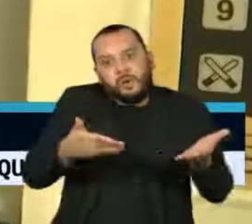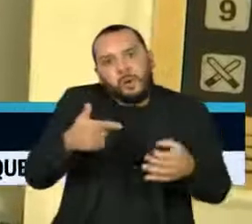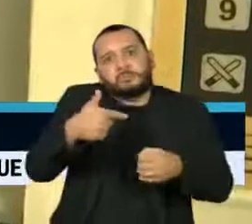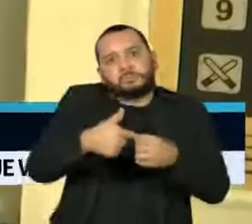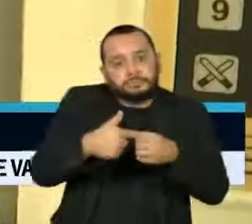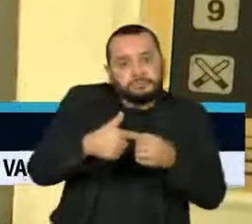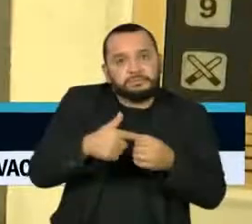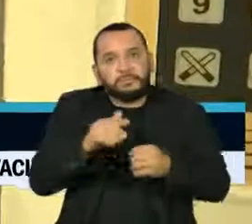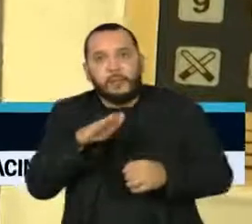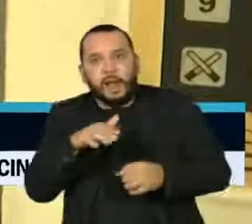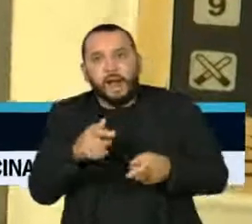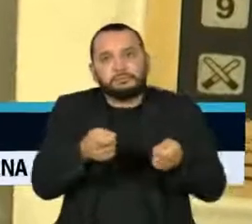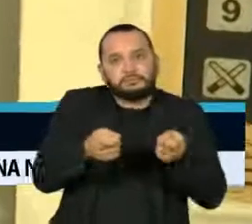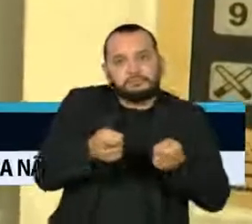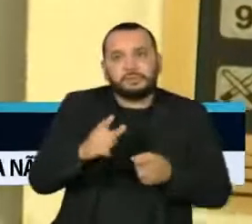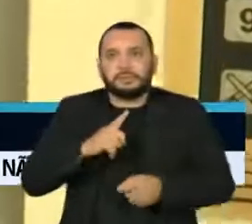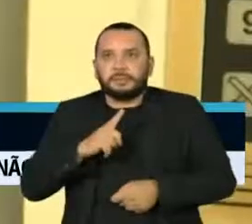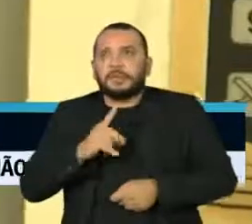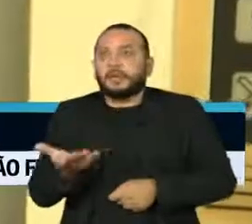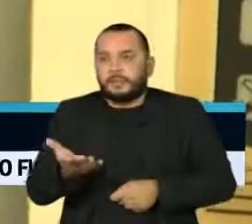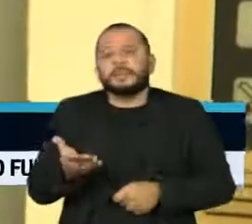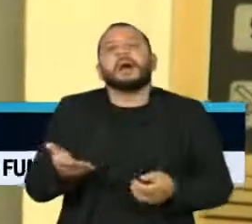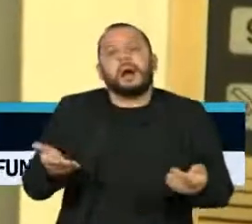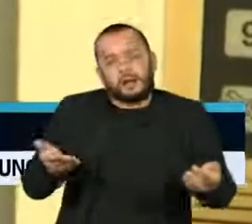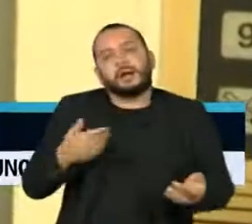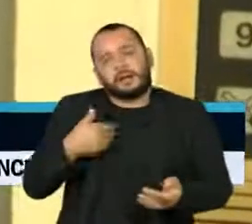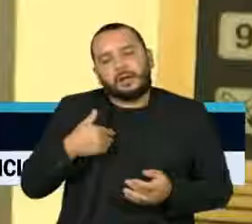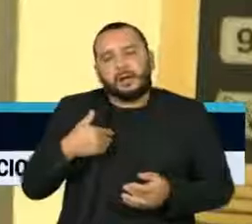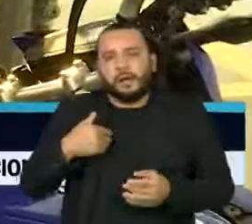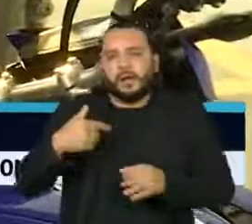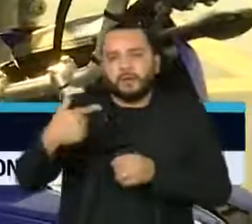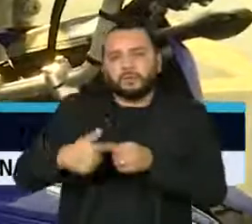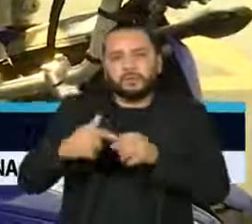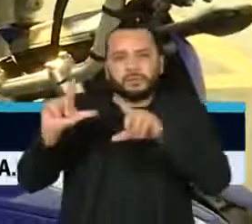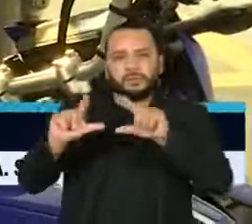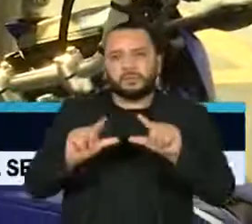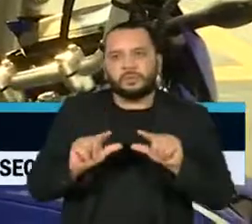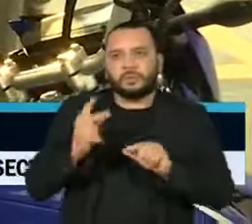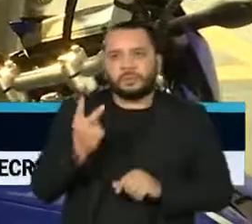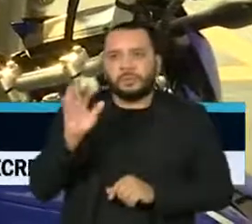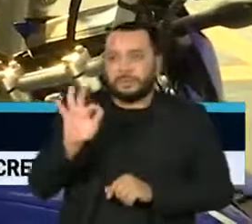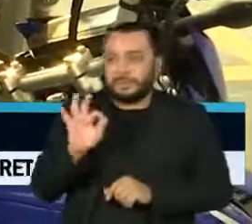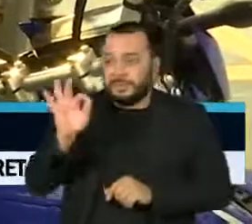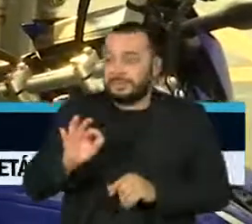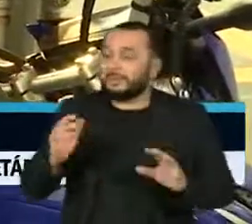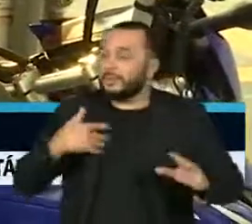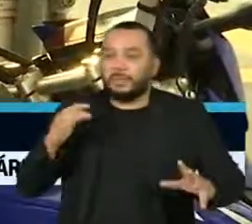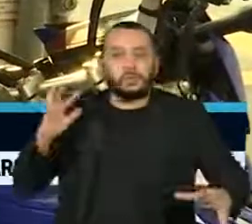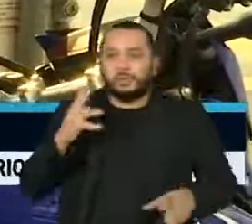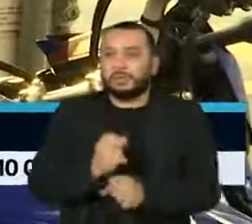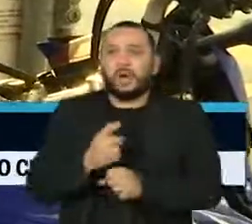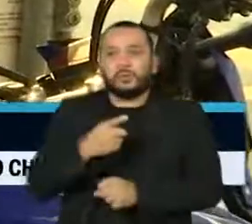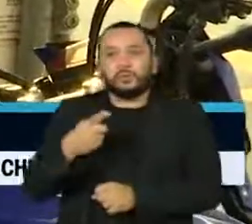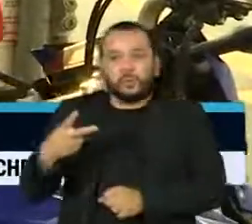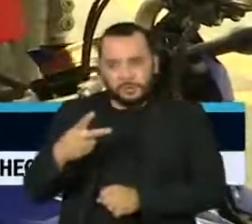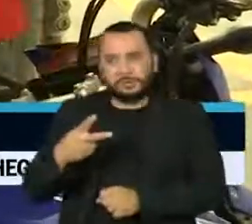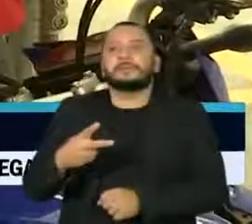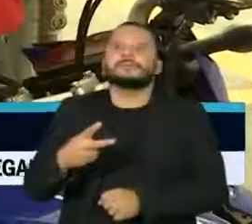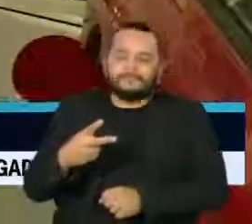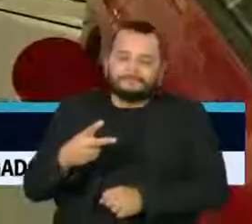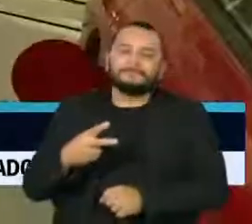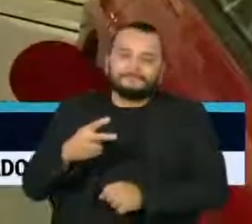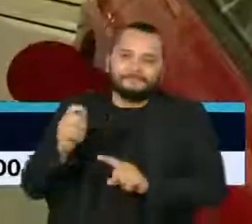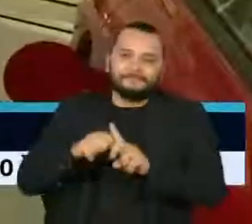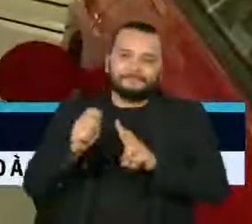Nos cálculos do IBGE, a gasolina baixou quase 2%, mas o aumento em 12 meses ainda está acima dos